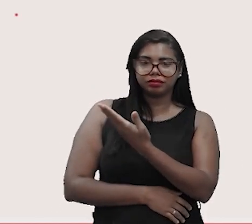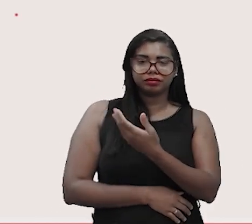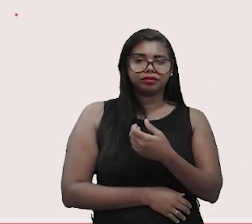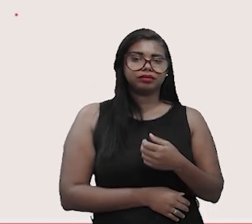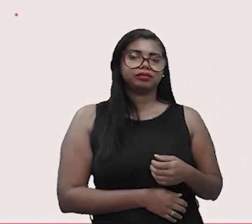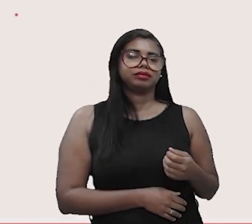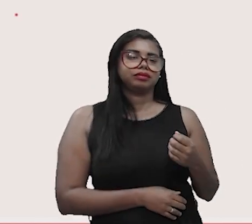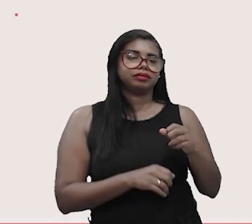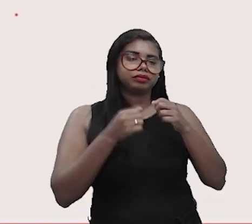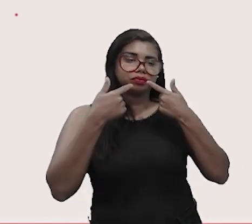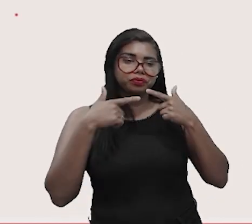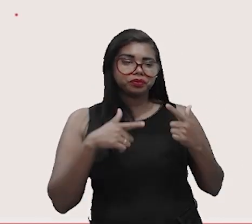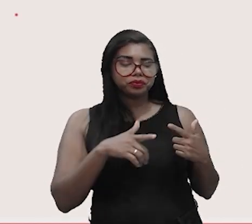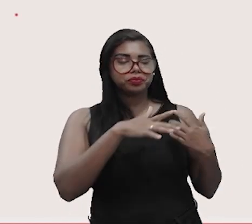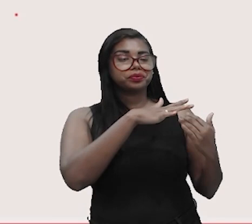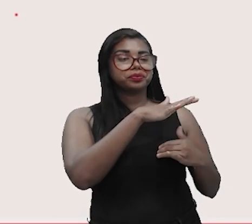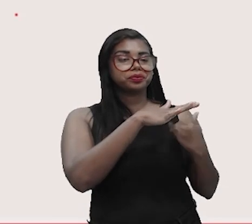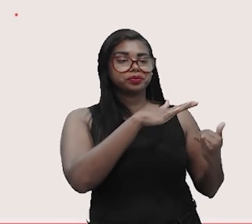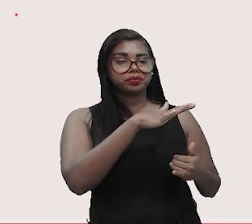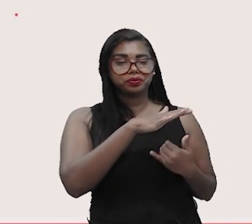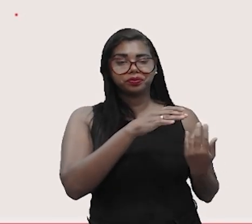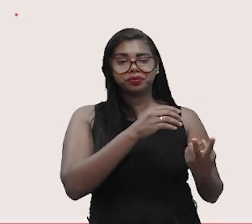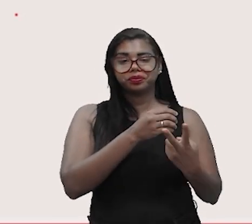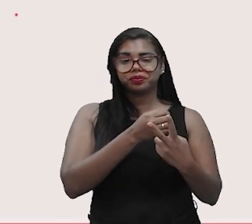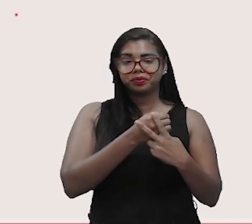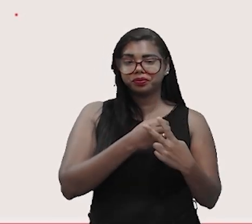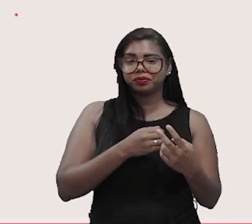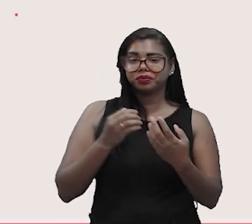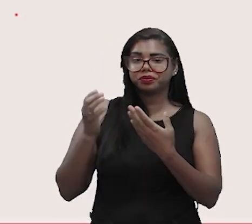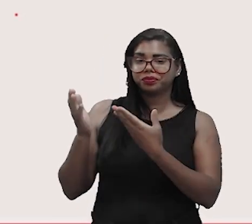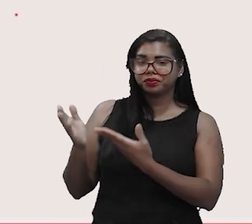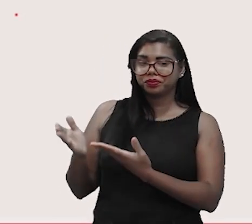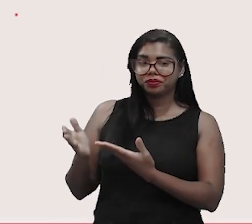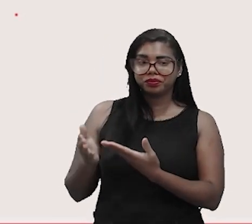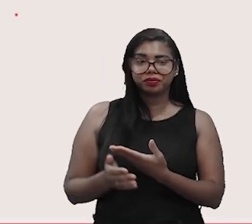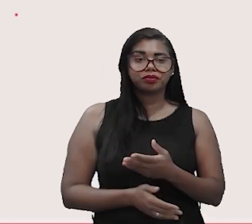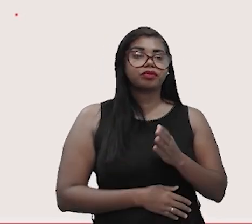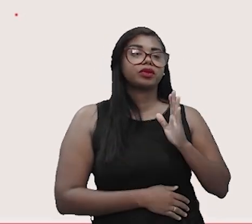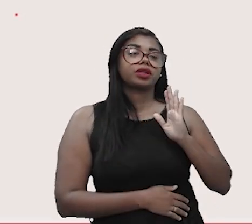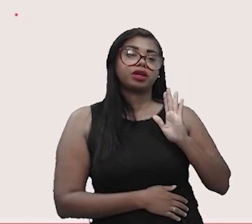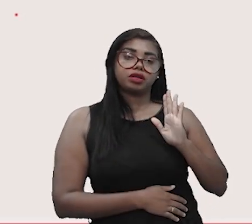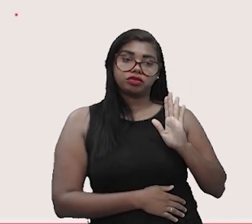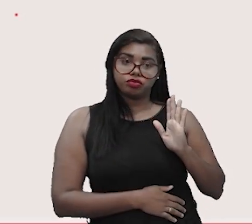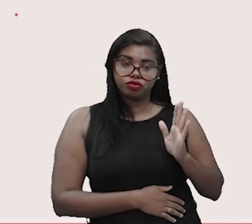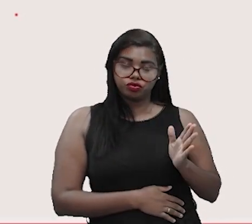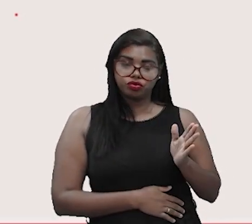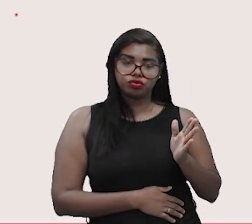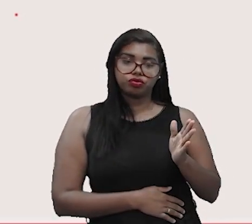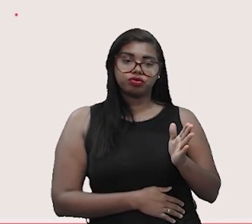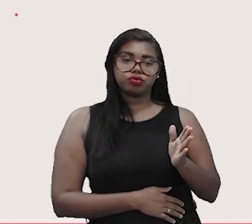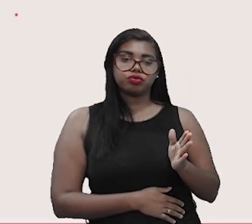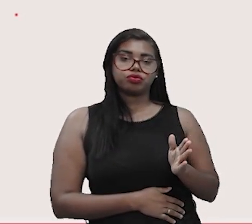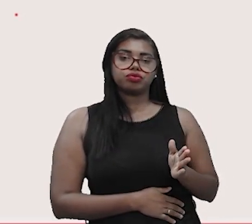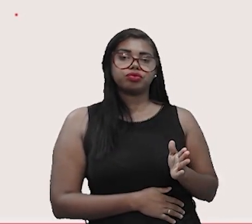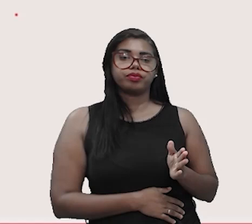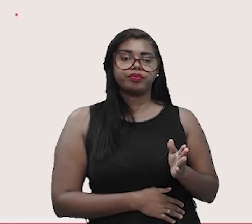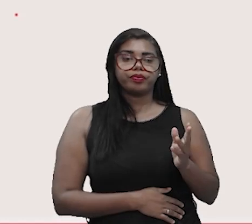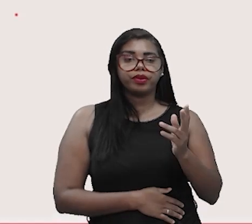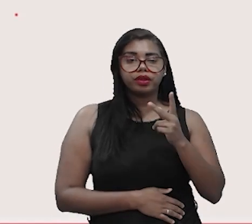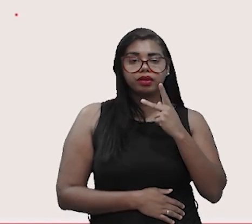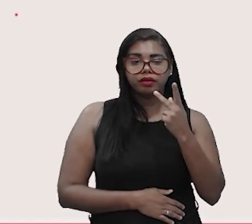verbo. Aí na segunda ele disseram-me. Aí aqui, ó, linguagem